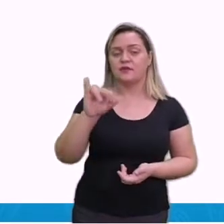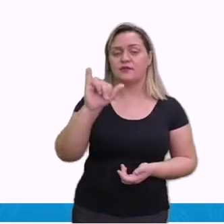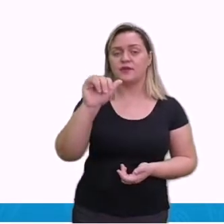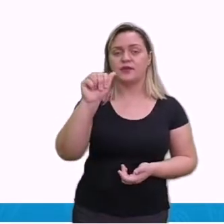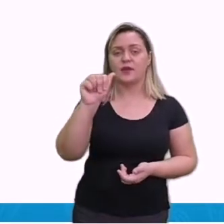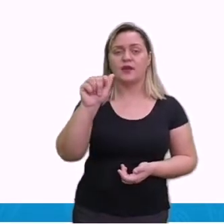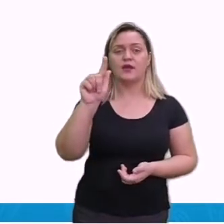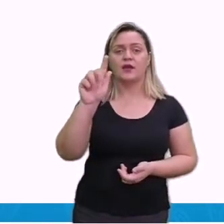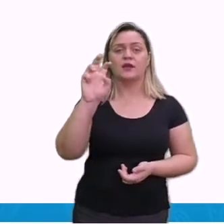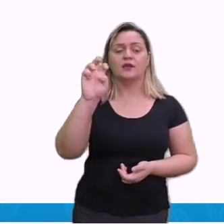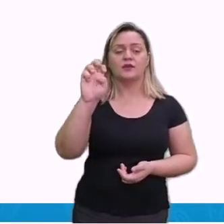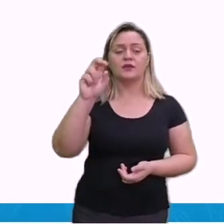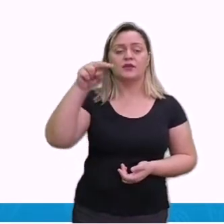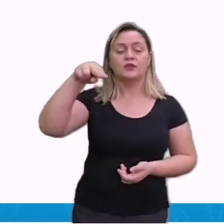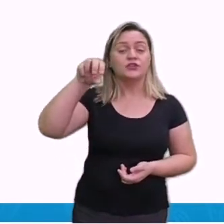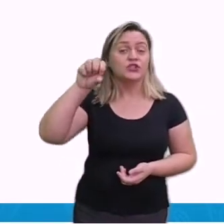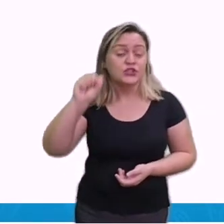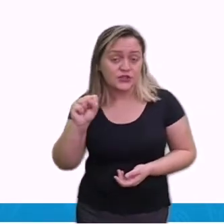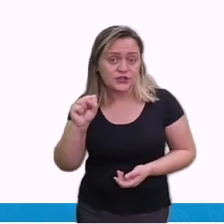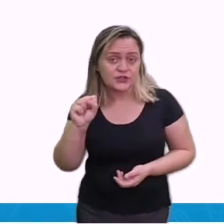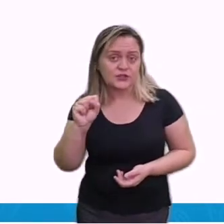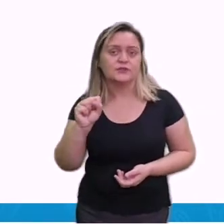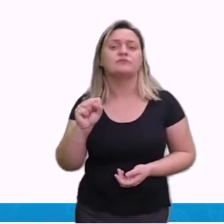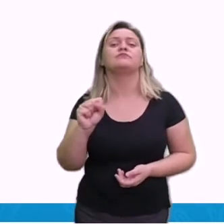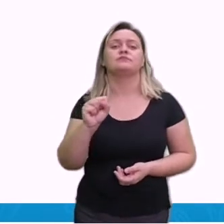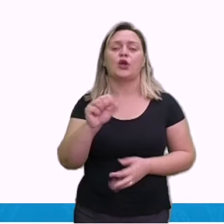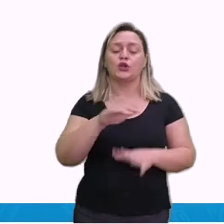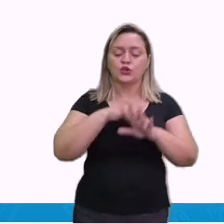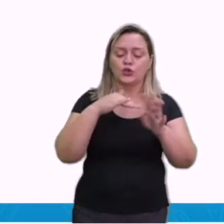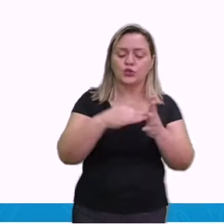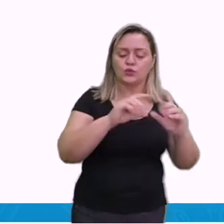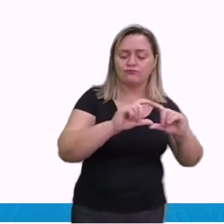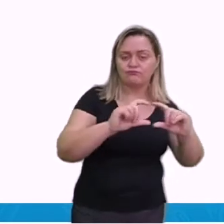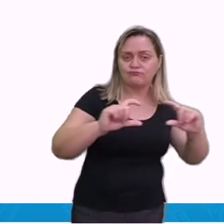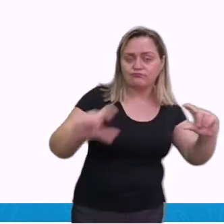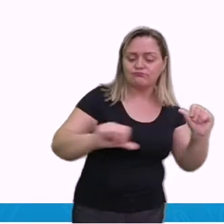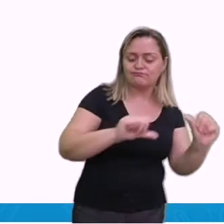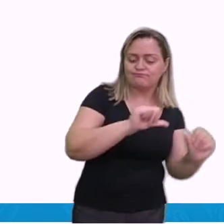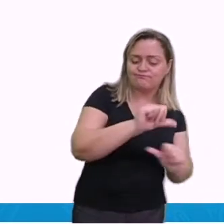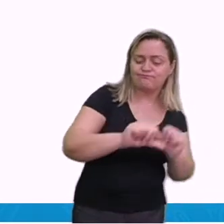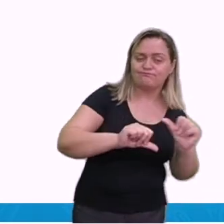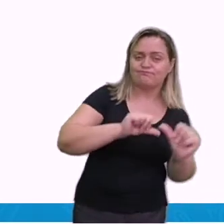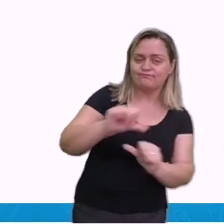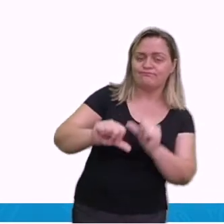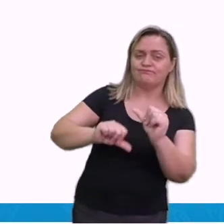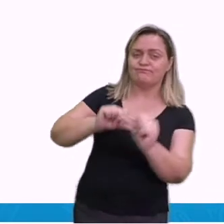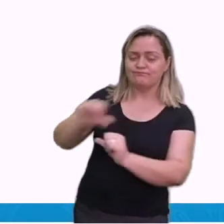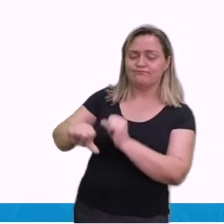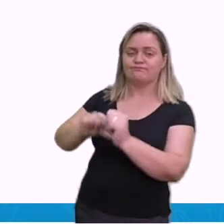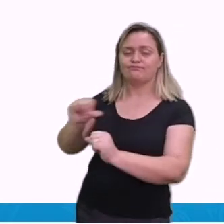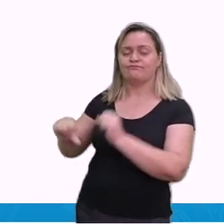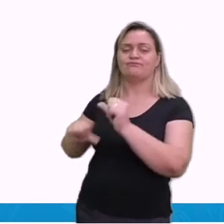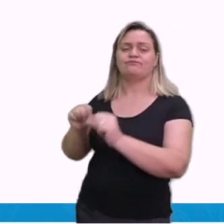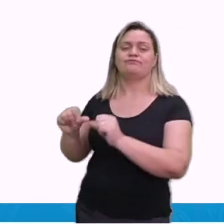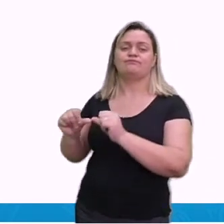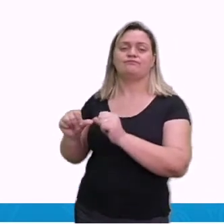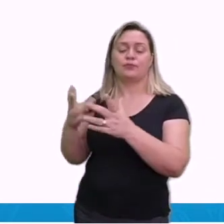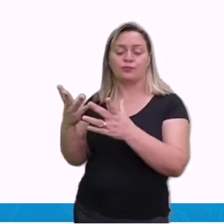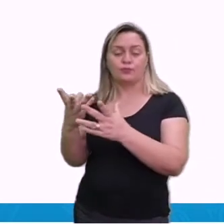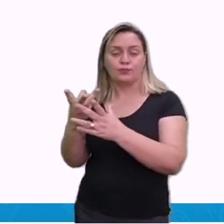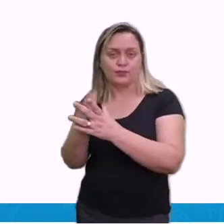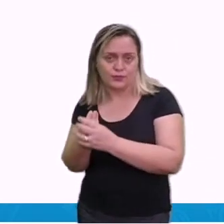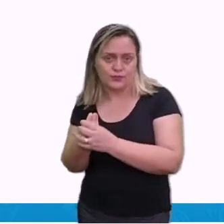as viagens foram maravilhosas. E aí, olha só, para formar o plural das palavras,